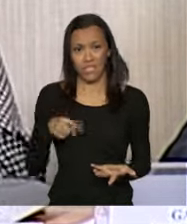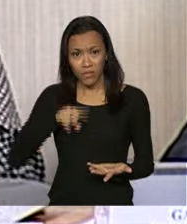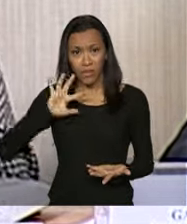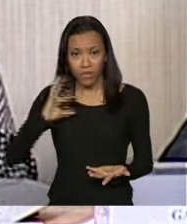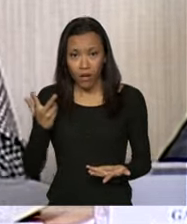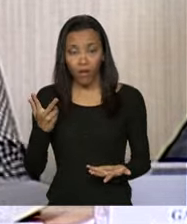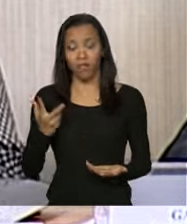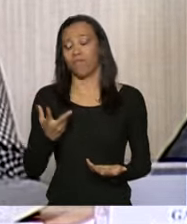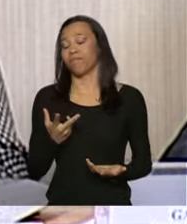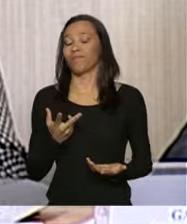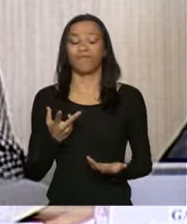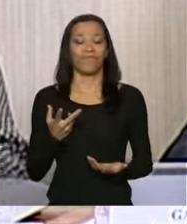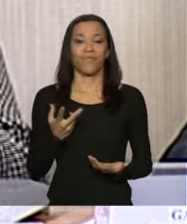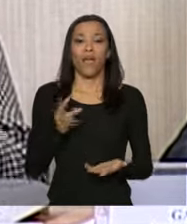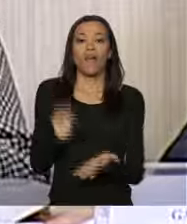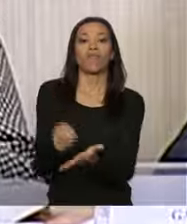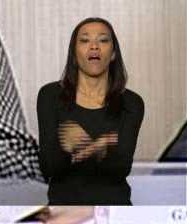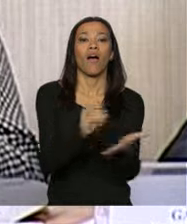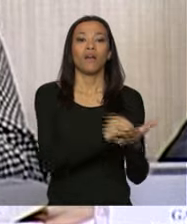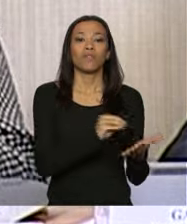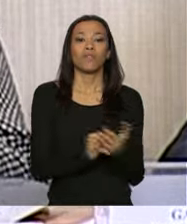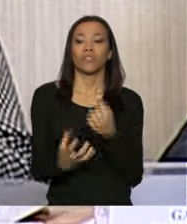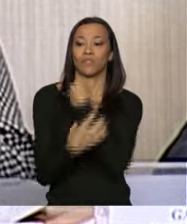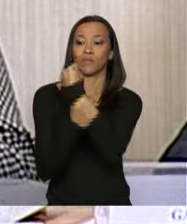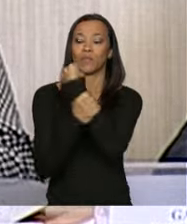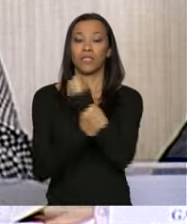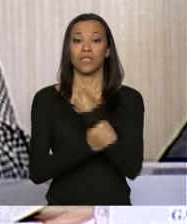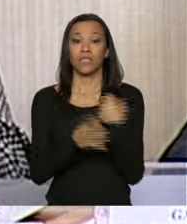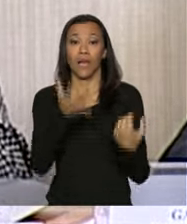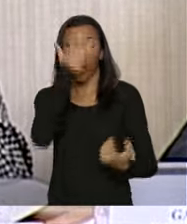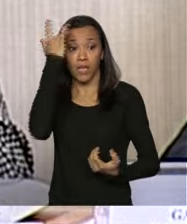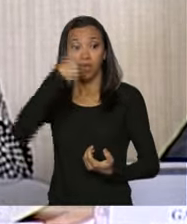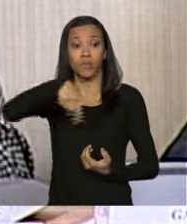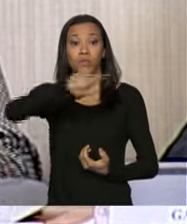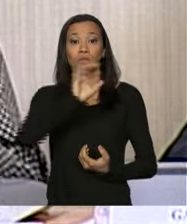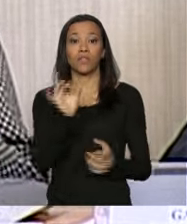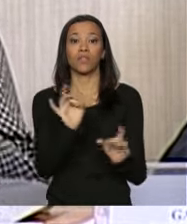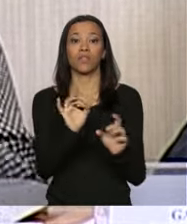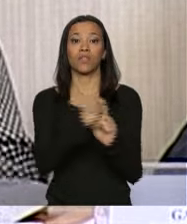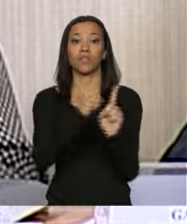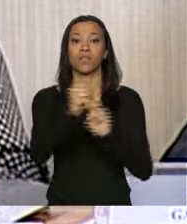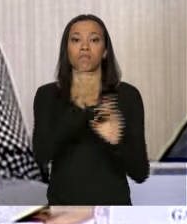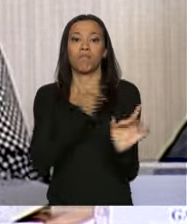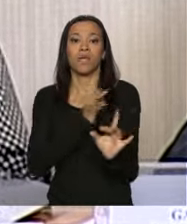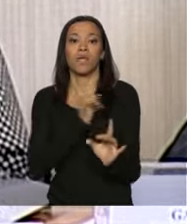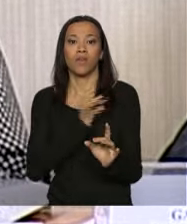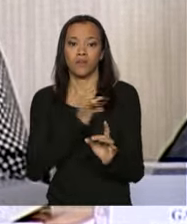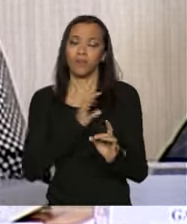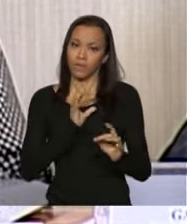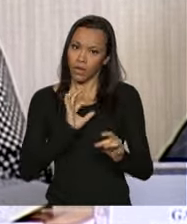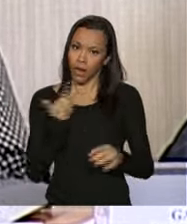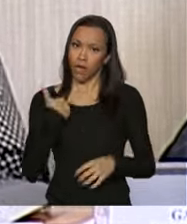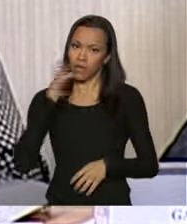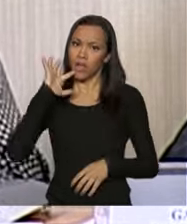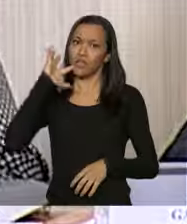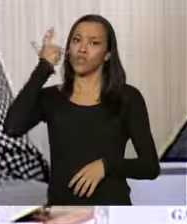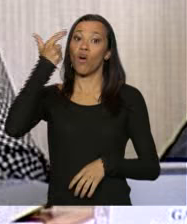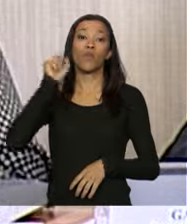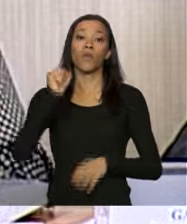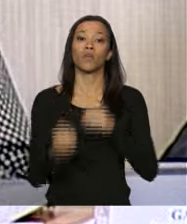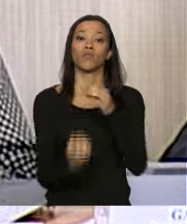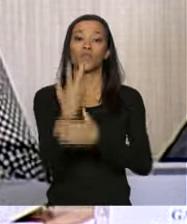Ausência de segurança e a sensação de medo que t os cidadãos, ela se resolve sim com políticas